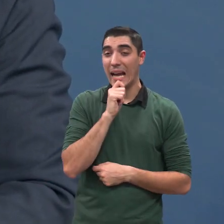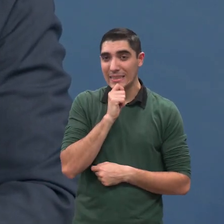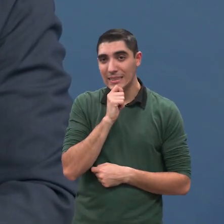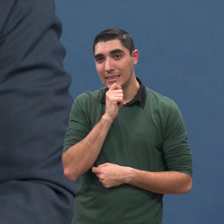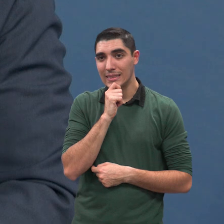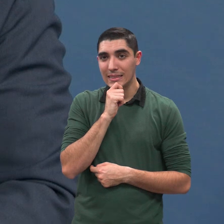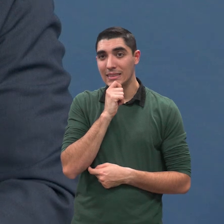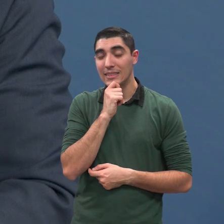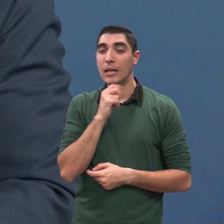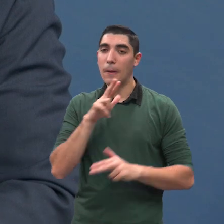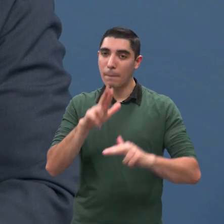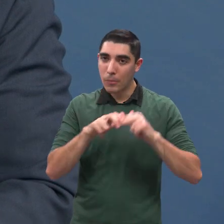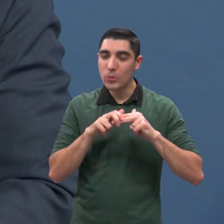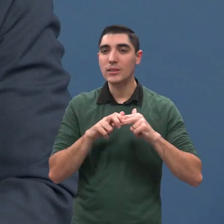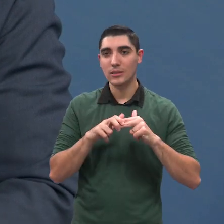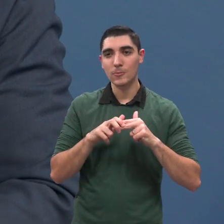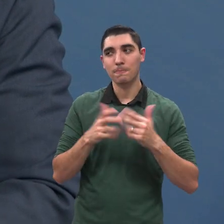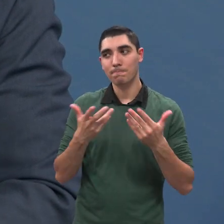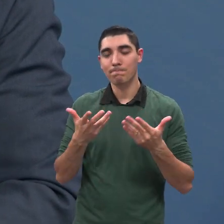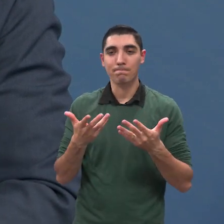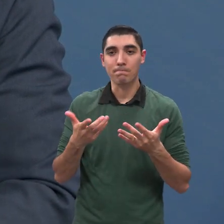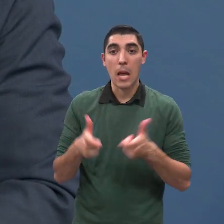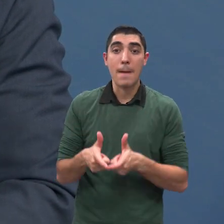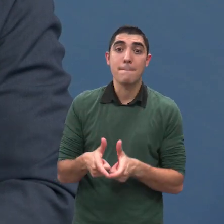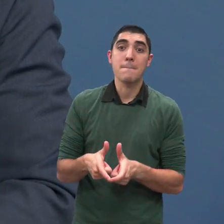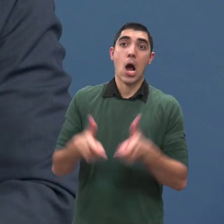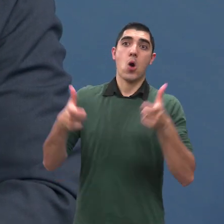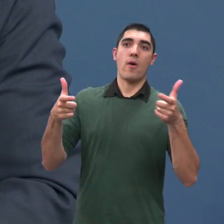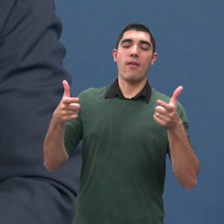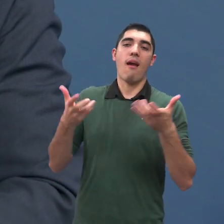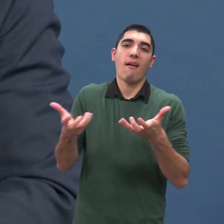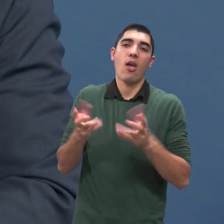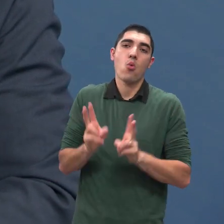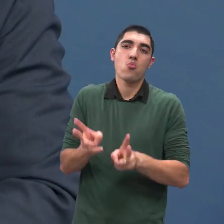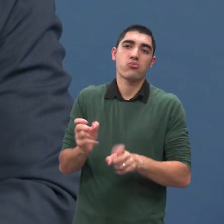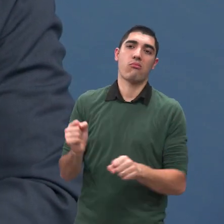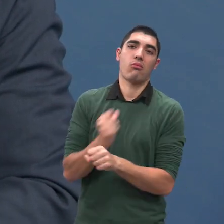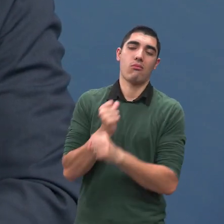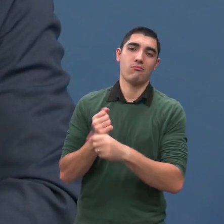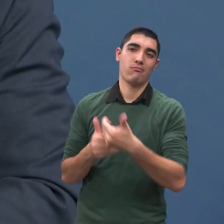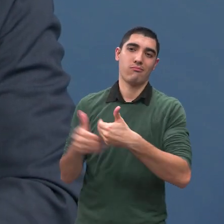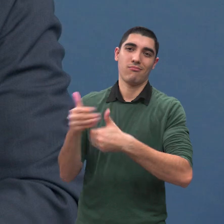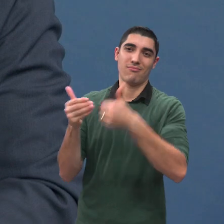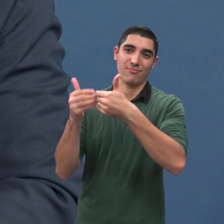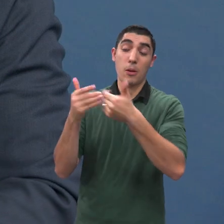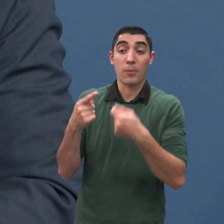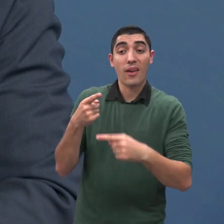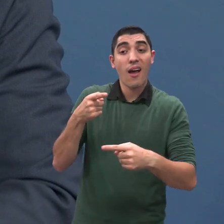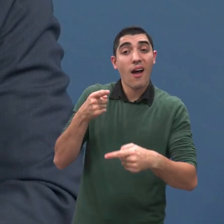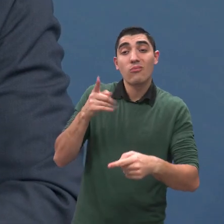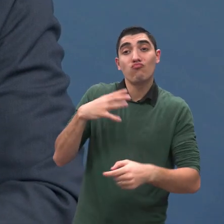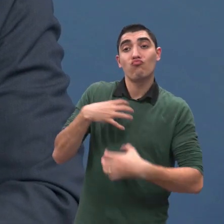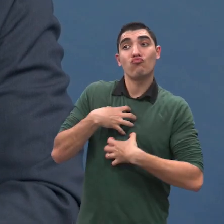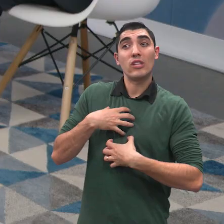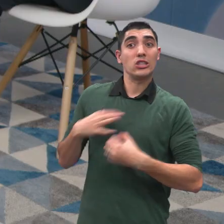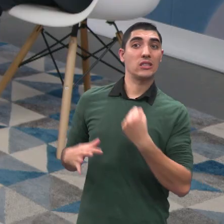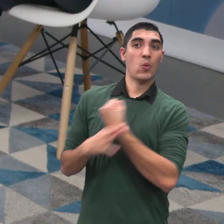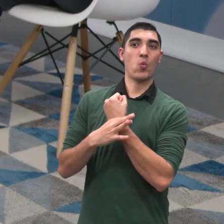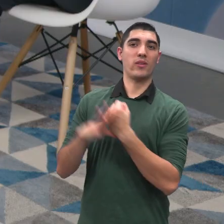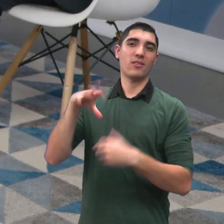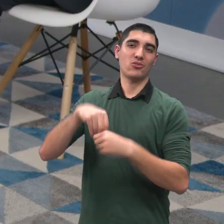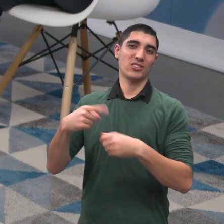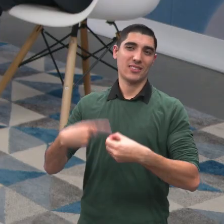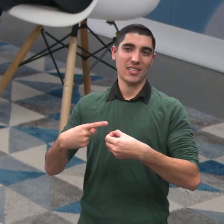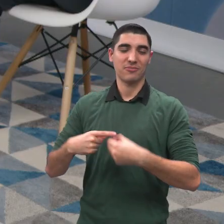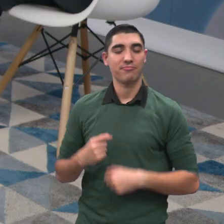que uma hora que eu sugiro que aconteça, que seja viável e que se torne realidade, né? Sim, você